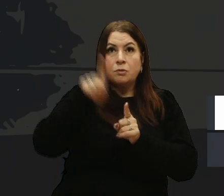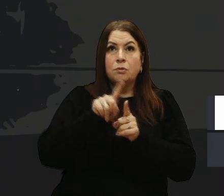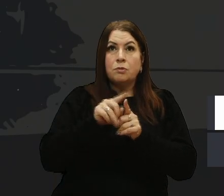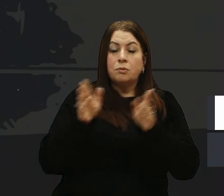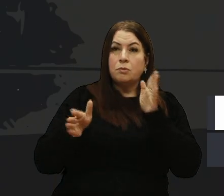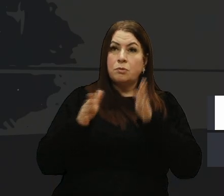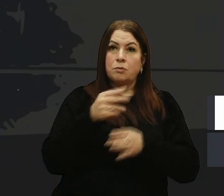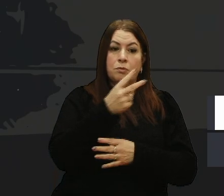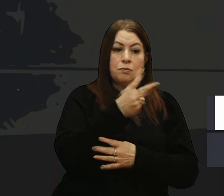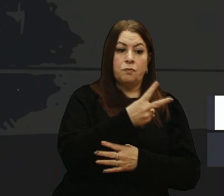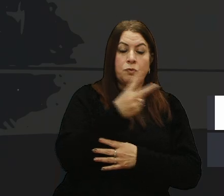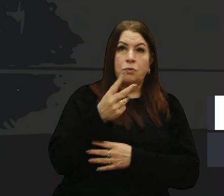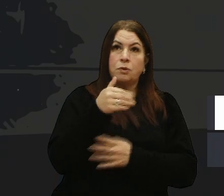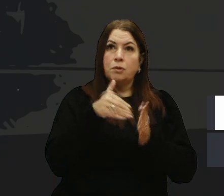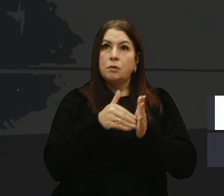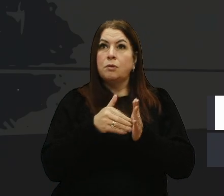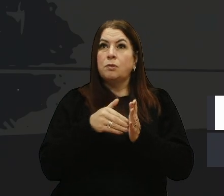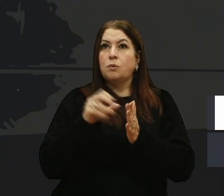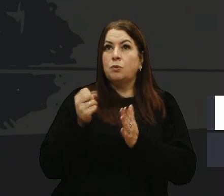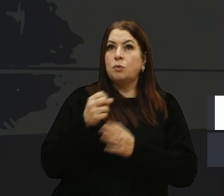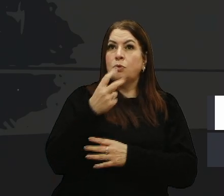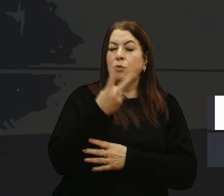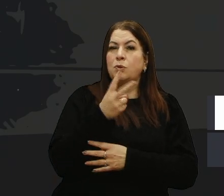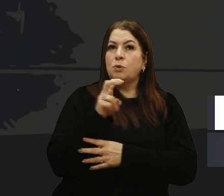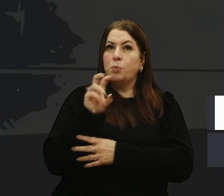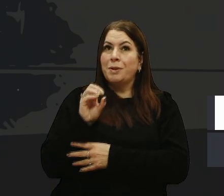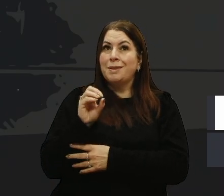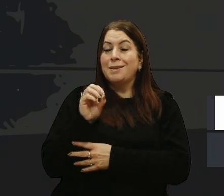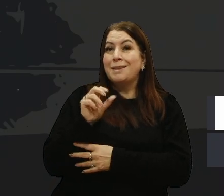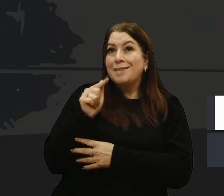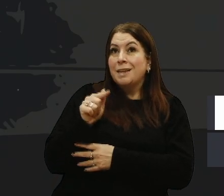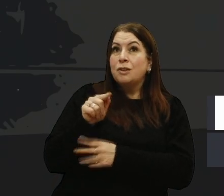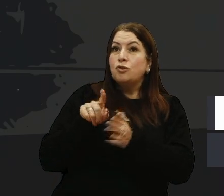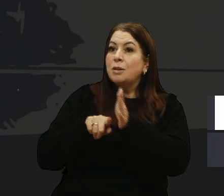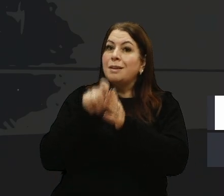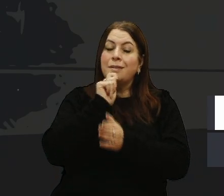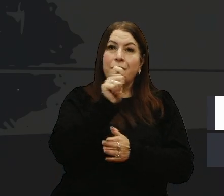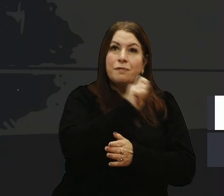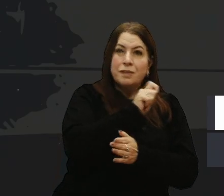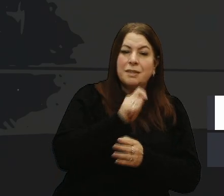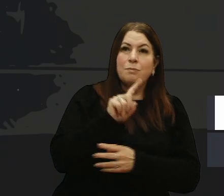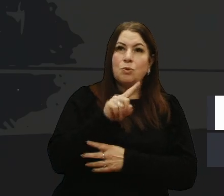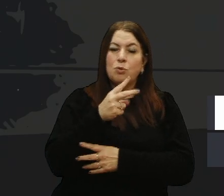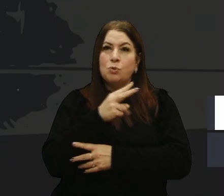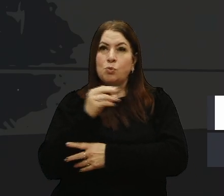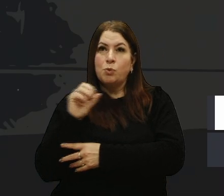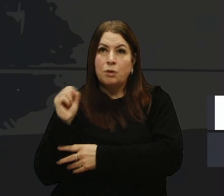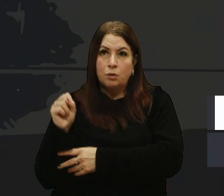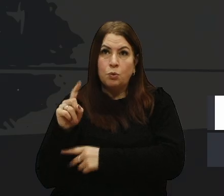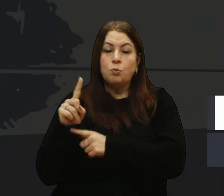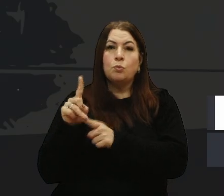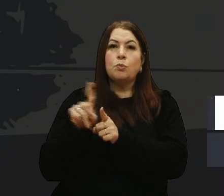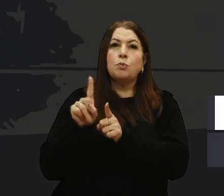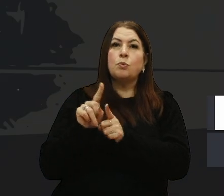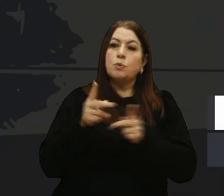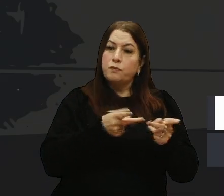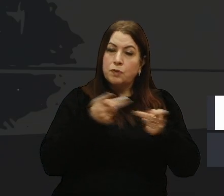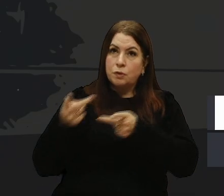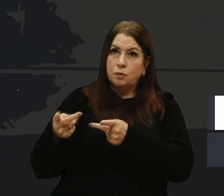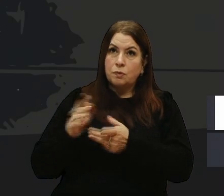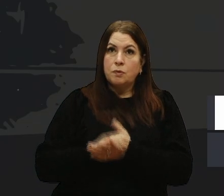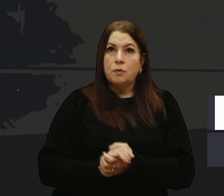período de 22 a 8, com 257 entrevistas de expositores e 1.281 com os